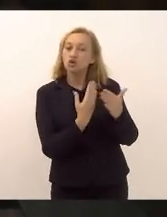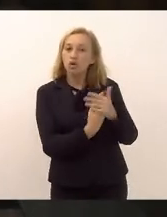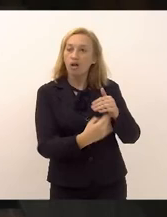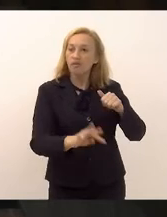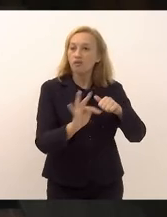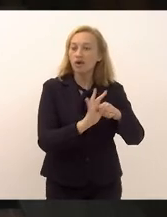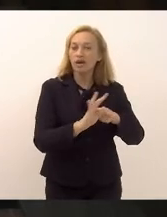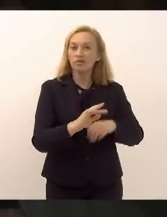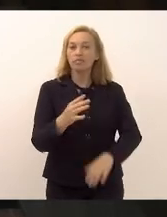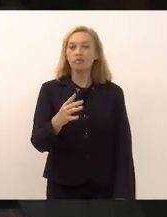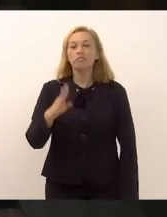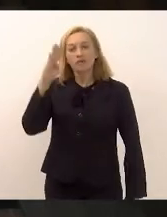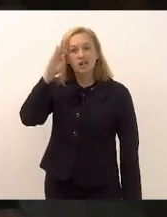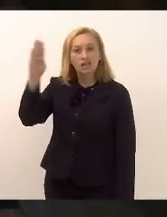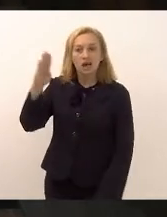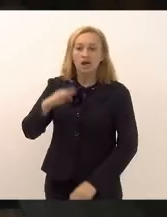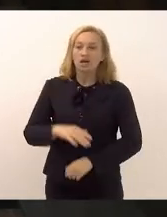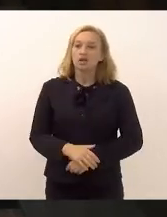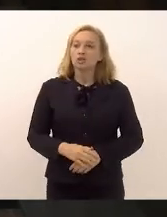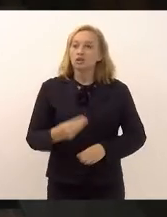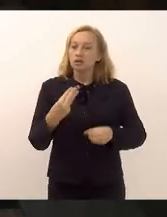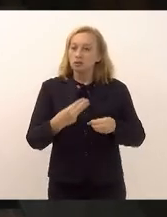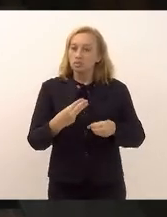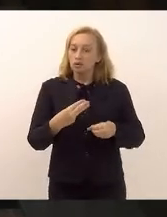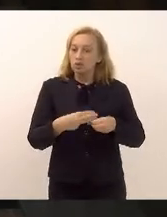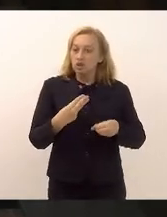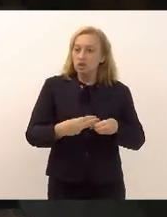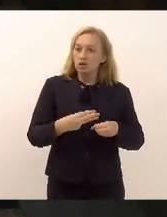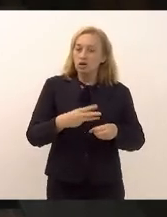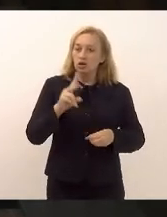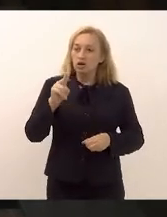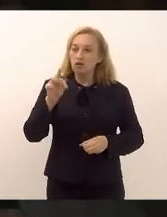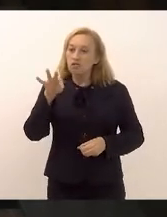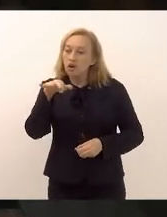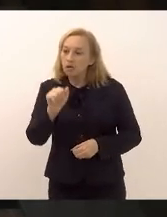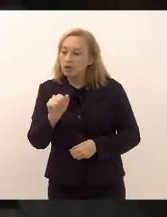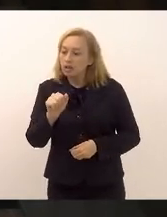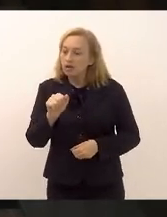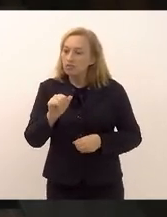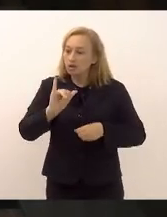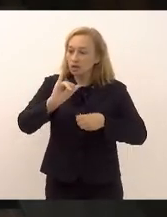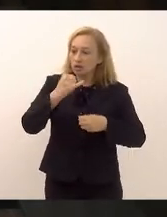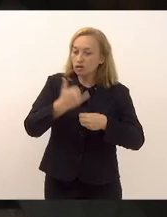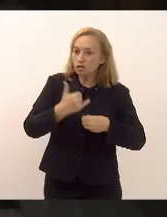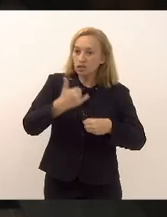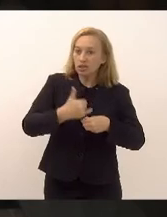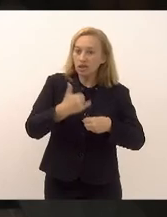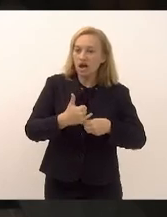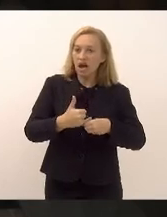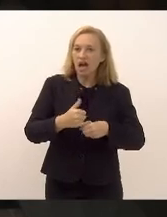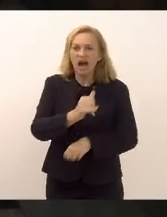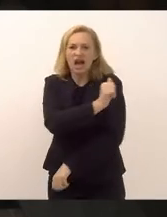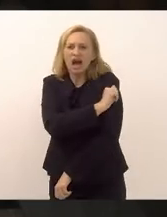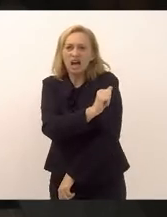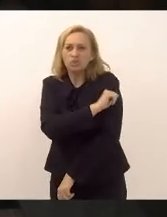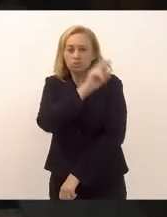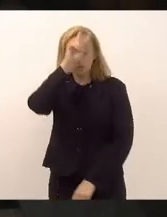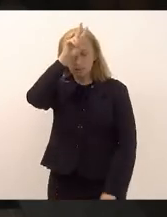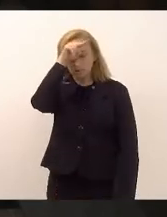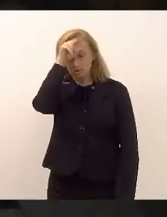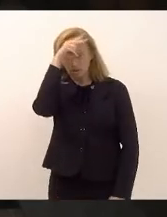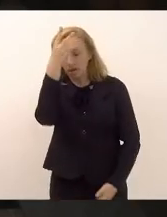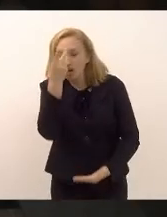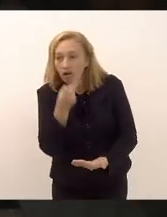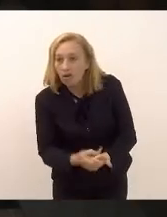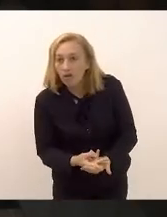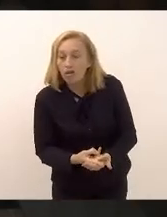cívico-militar no município de Volta Redonda, estudantes desmaiaram após serem